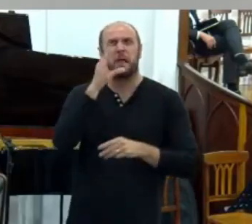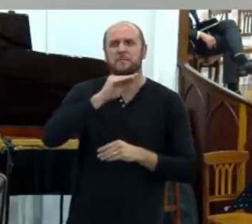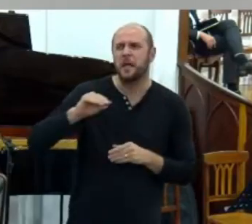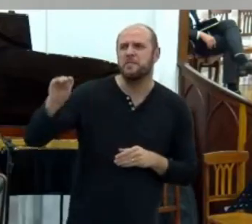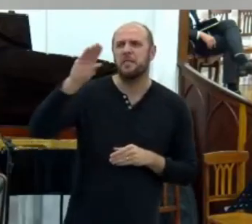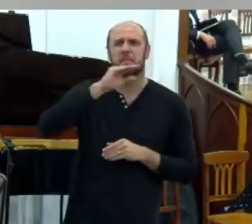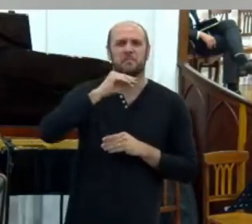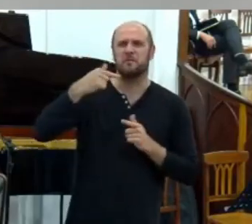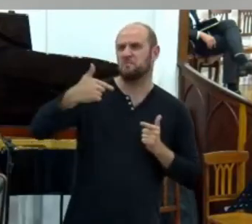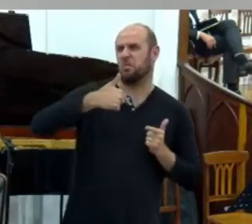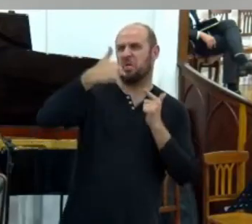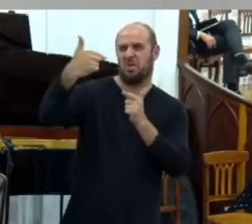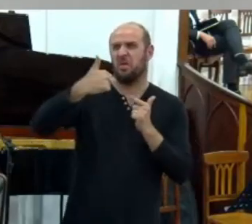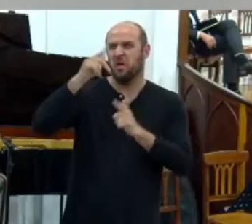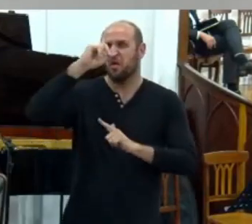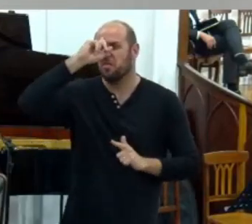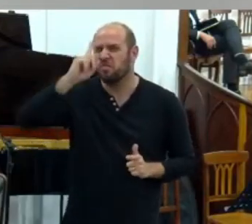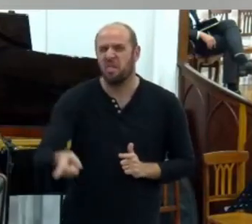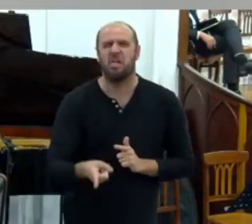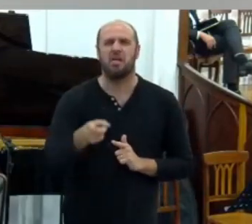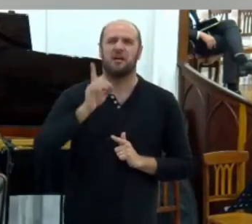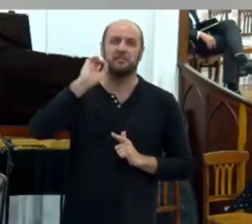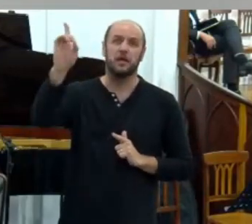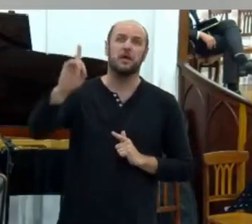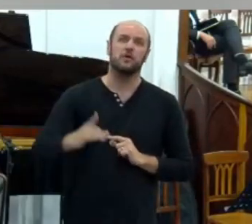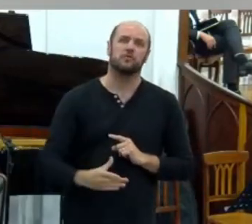eles atacaram e acusaram a Deus.